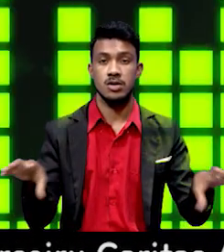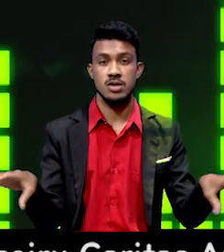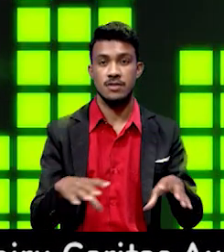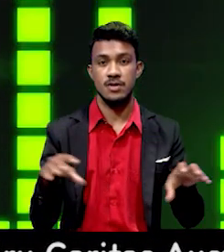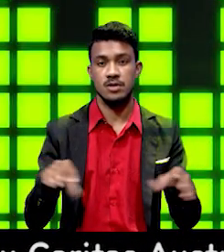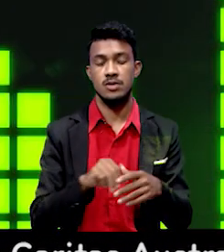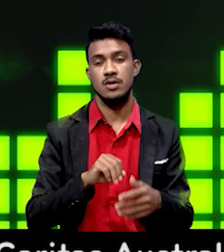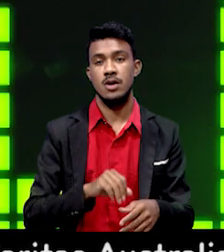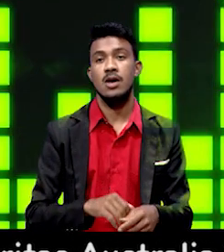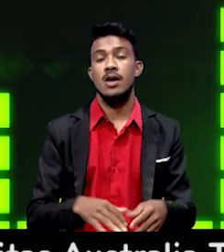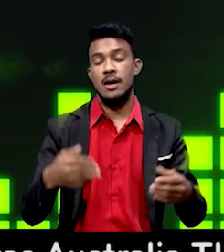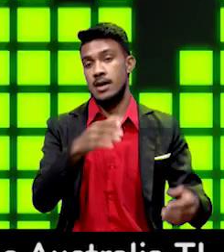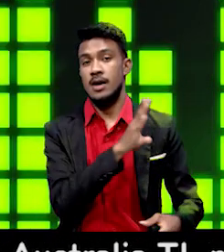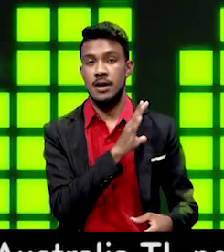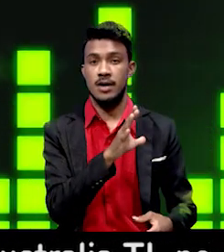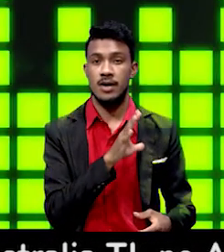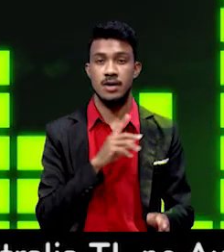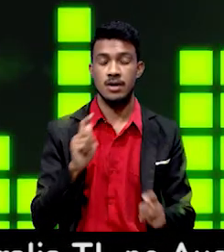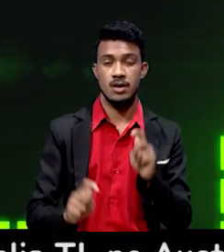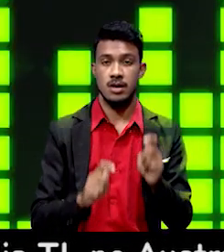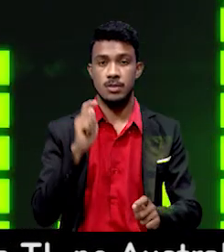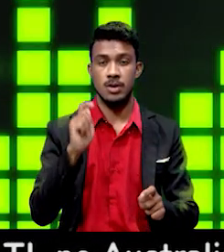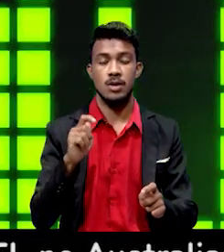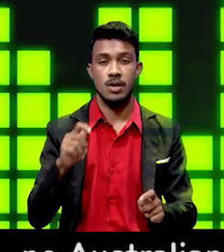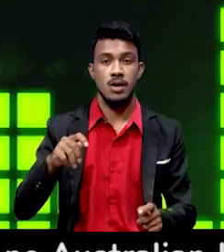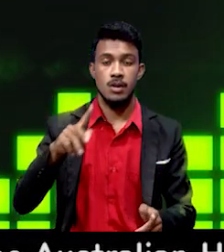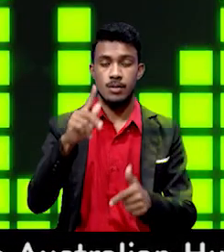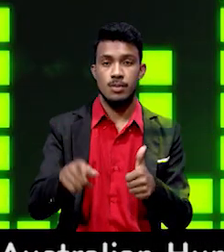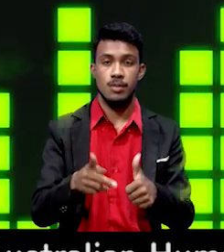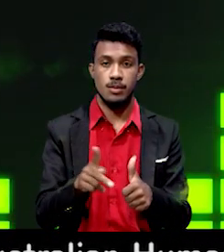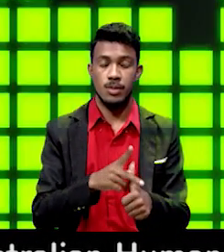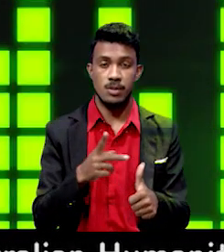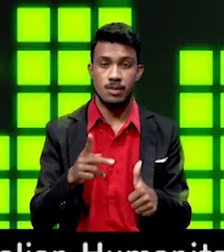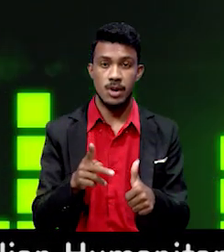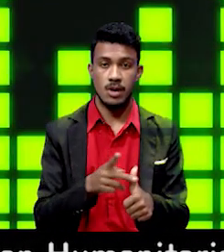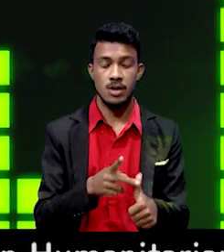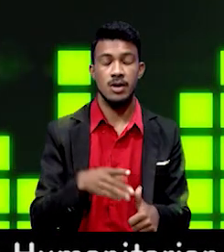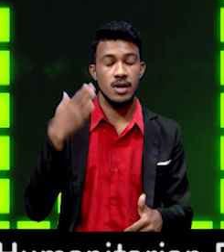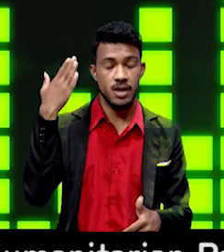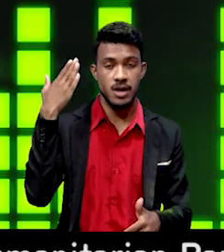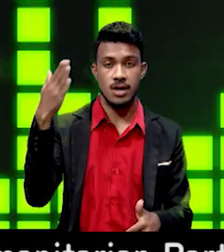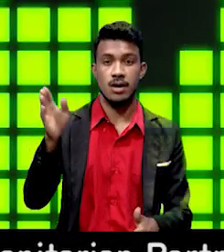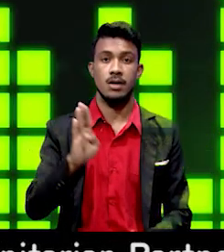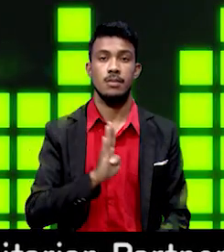das agora é em orientação de tudo tuba be submeto primeiro interro atiana vai a Baucau